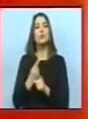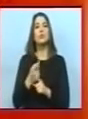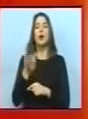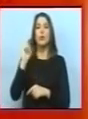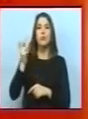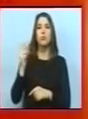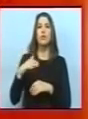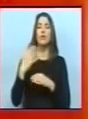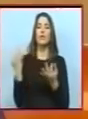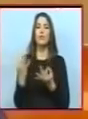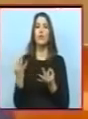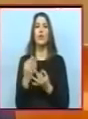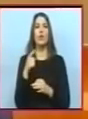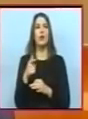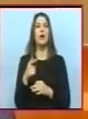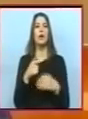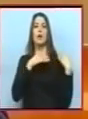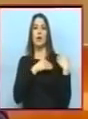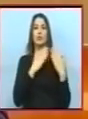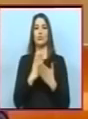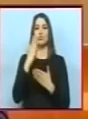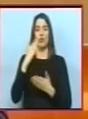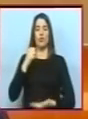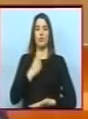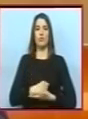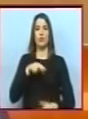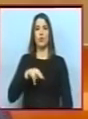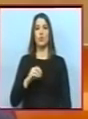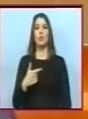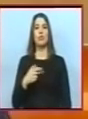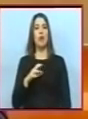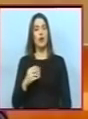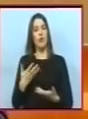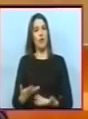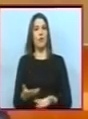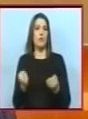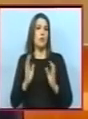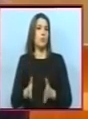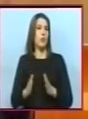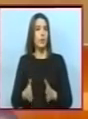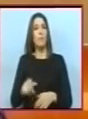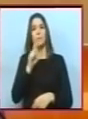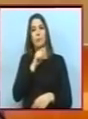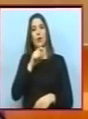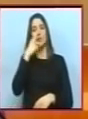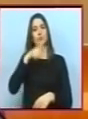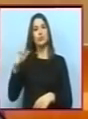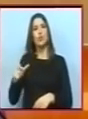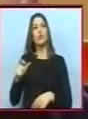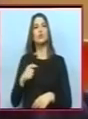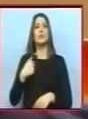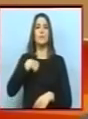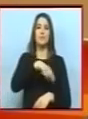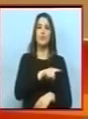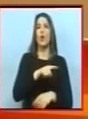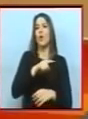que foram de competência exclusiva dos notários, hoje não são e, portanto, as pessoas podem recorrer ao notário